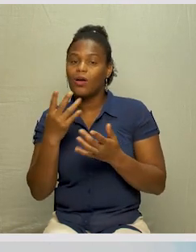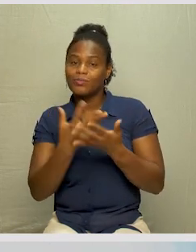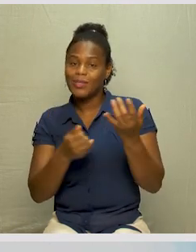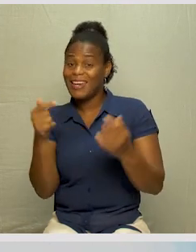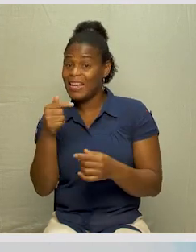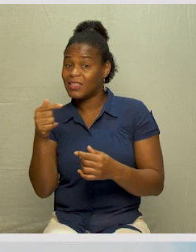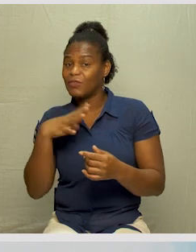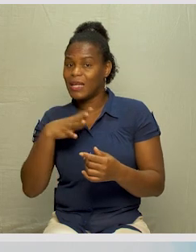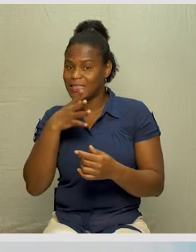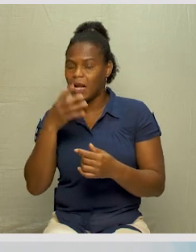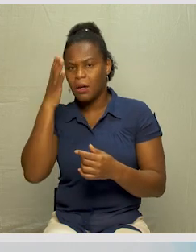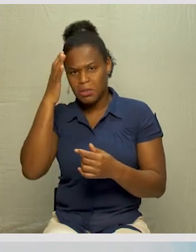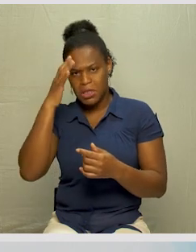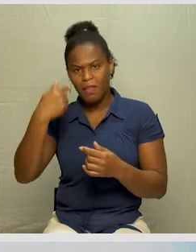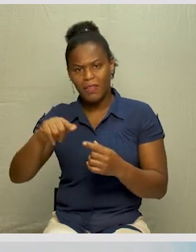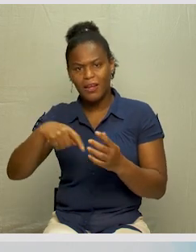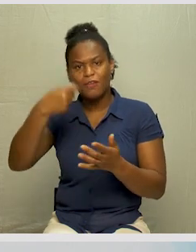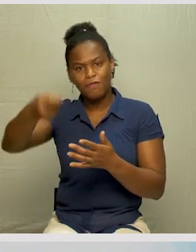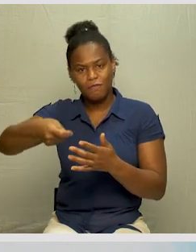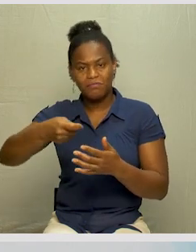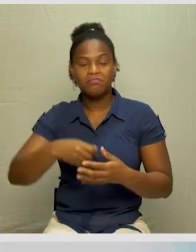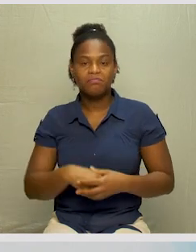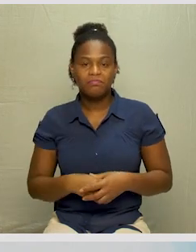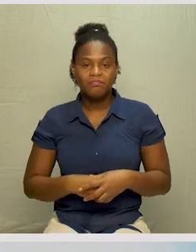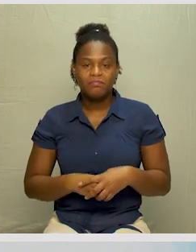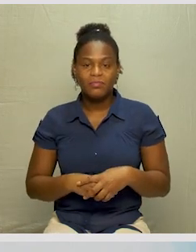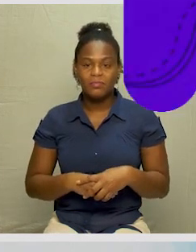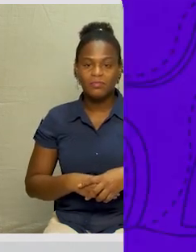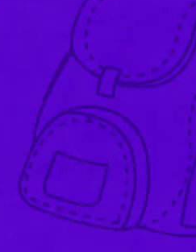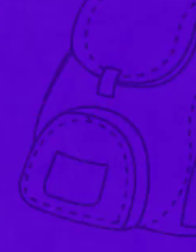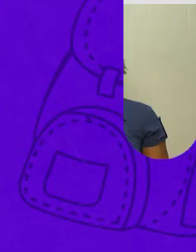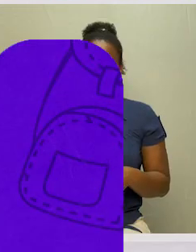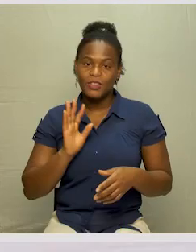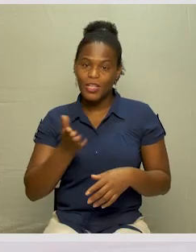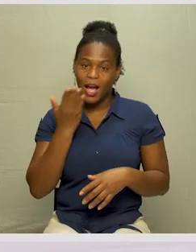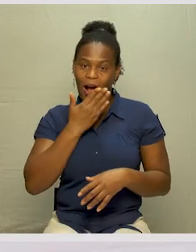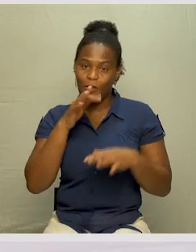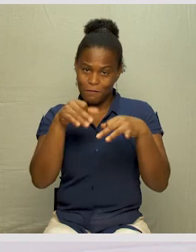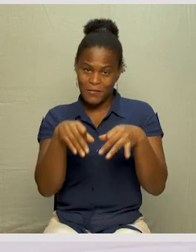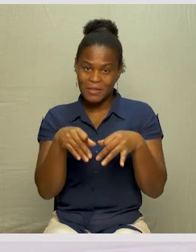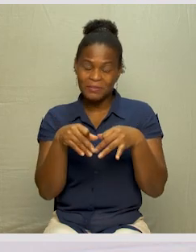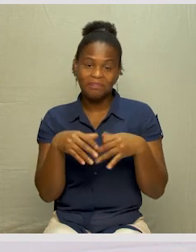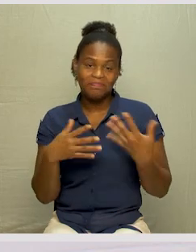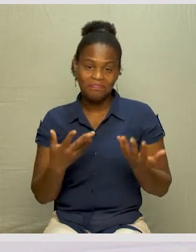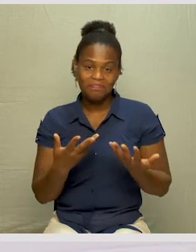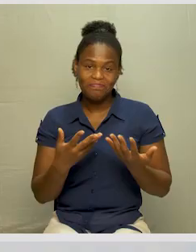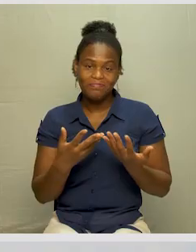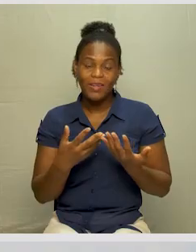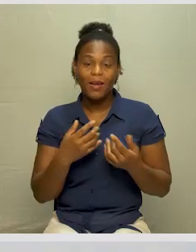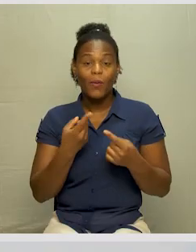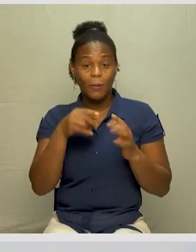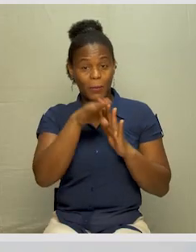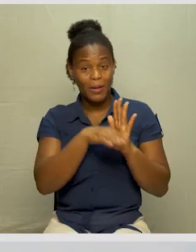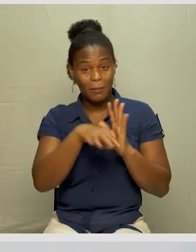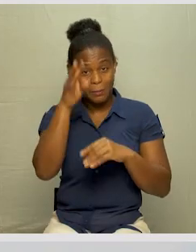saldo negativo, significa que tem capacidade de financiamento. Chegamos ao fim da nossa aula